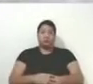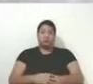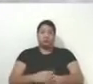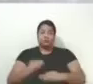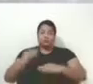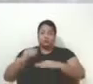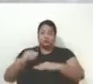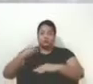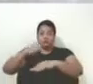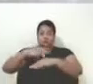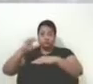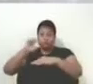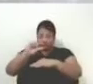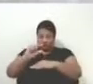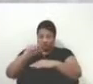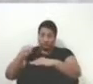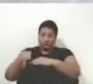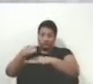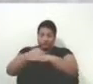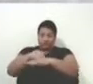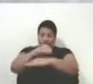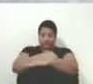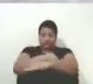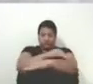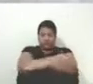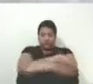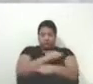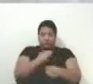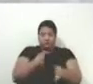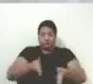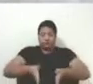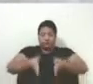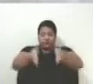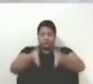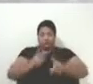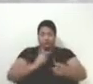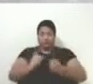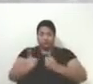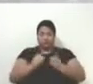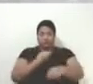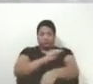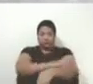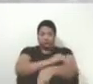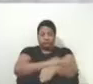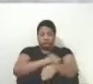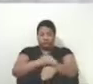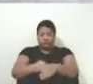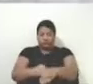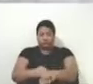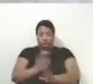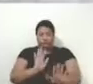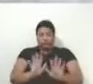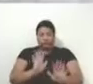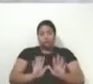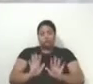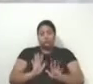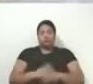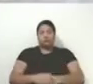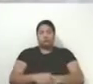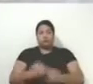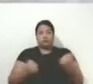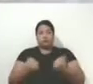para que discipline um pouco aquela rodovia, e os veículos, os condutores sejam mais